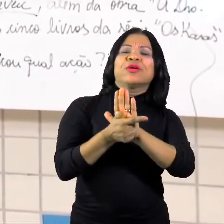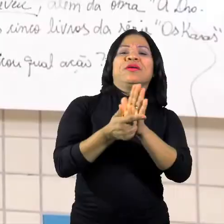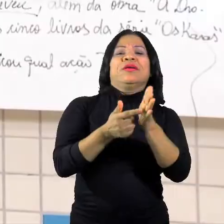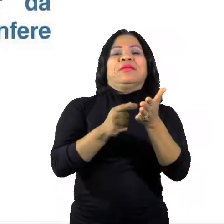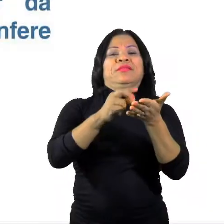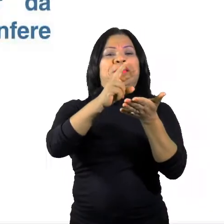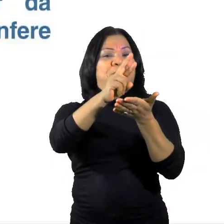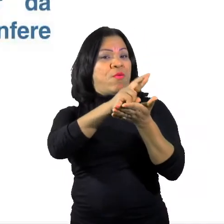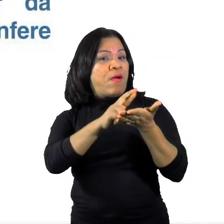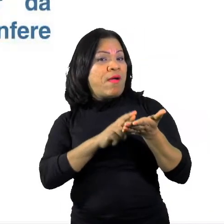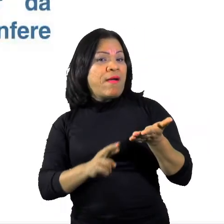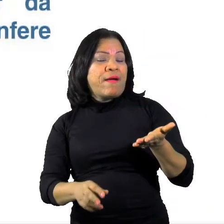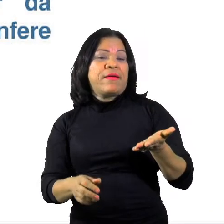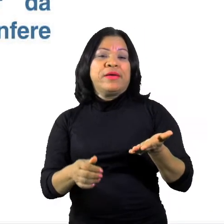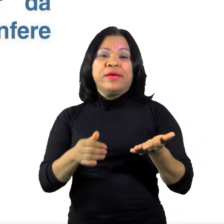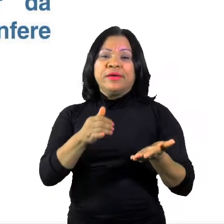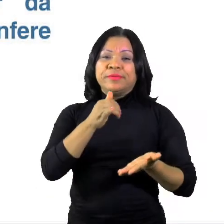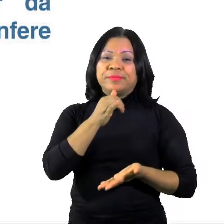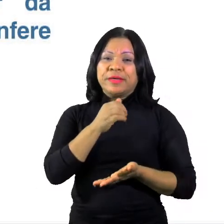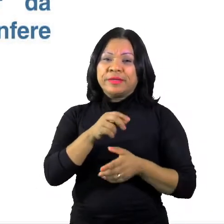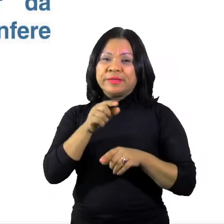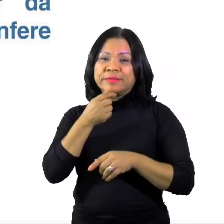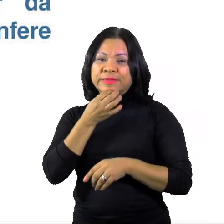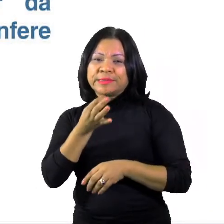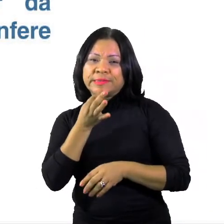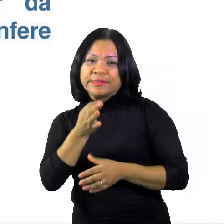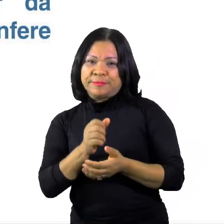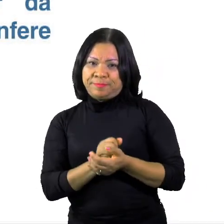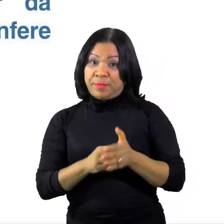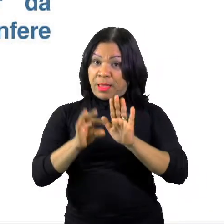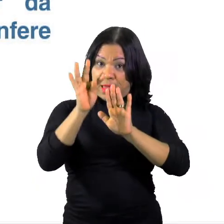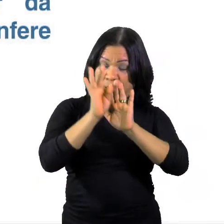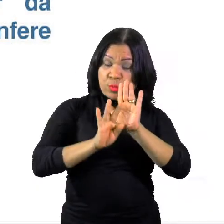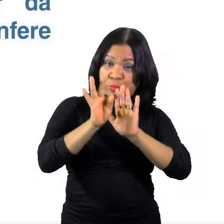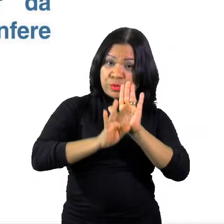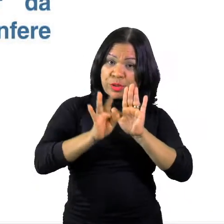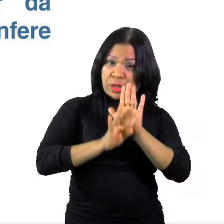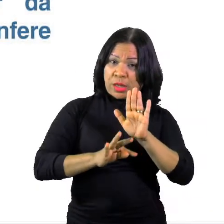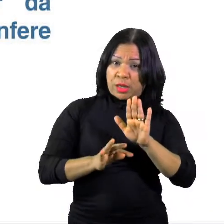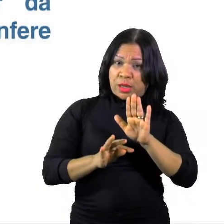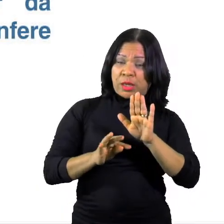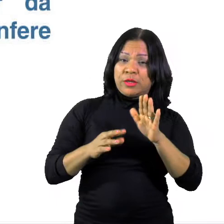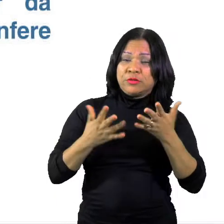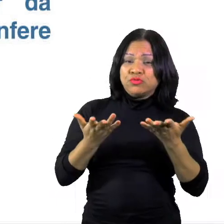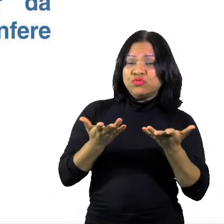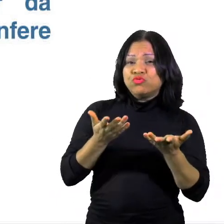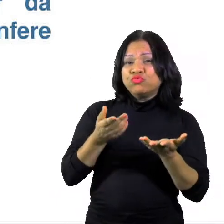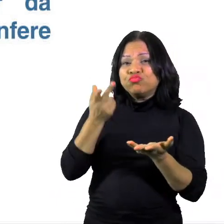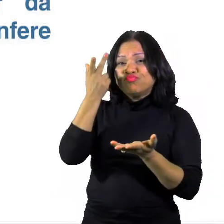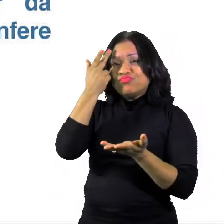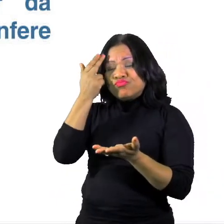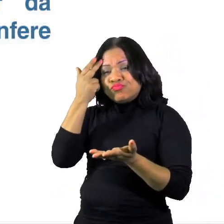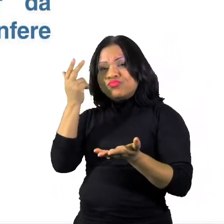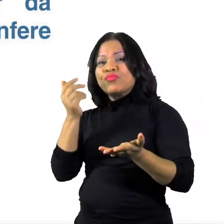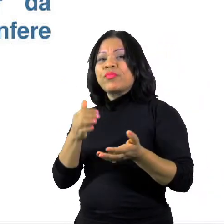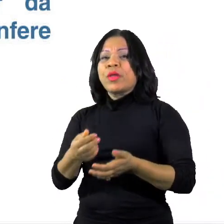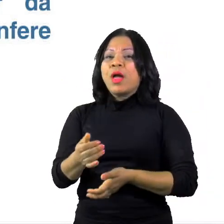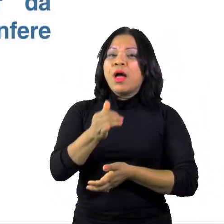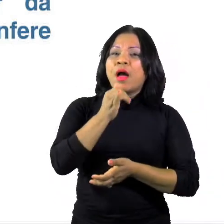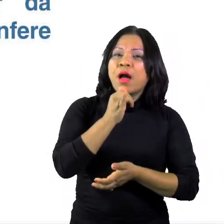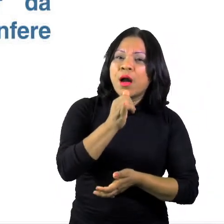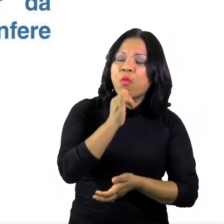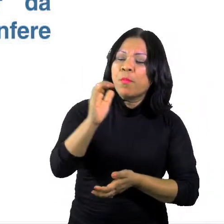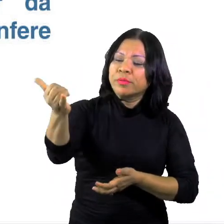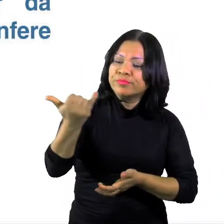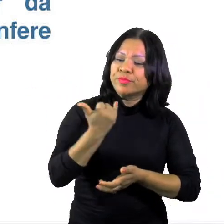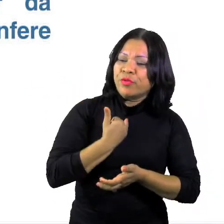ele é? Resenha crítica é um texto de natureza o quê? Informativa, argumentativa. A pessoa informa e